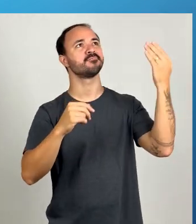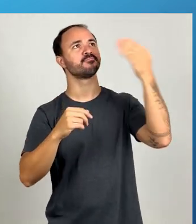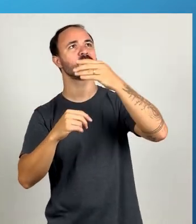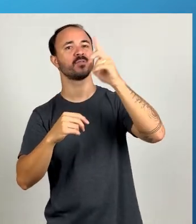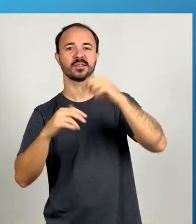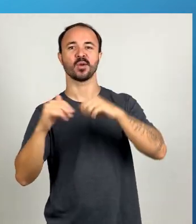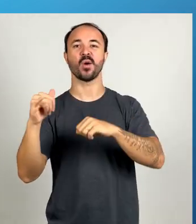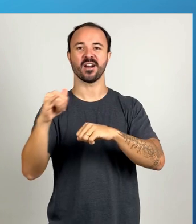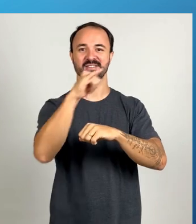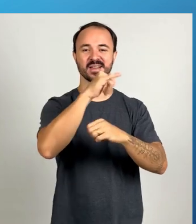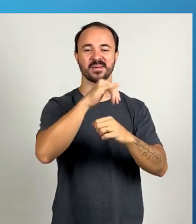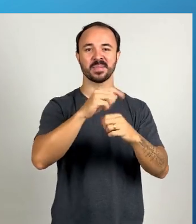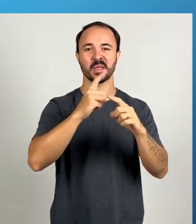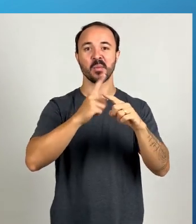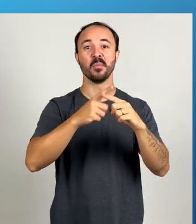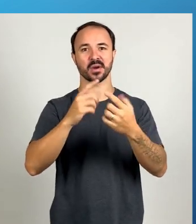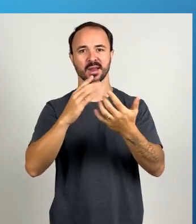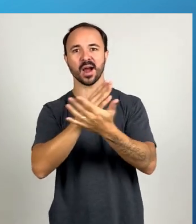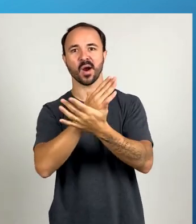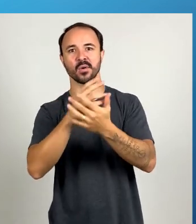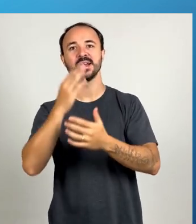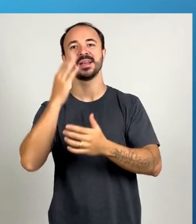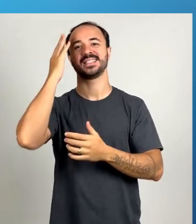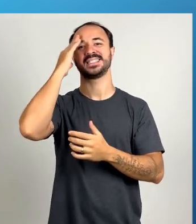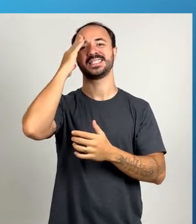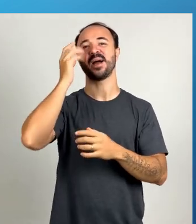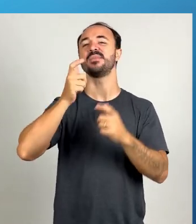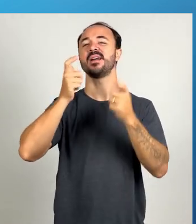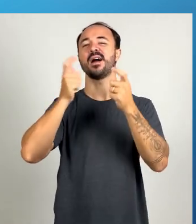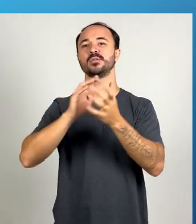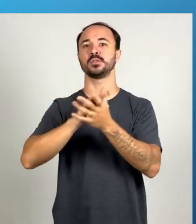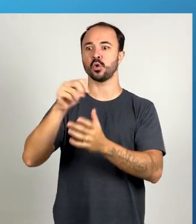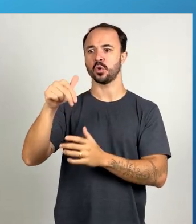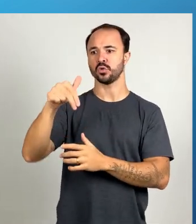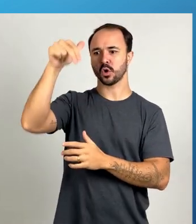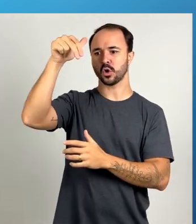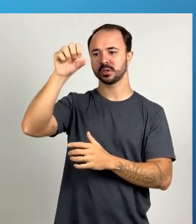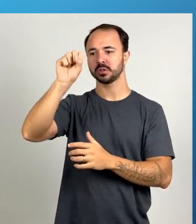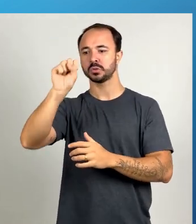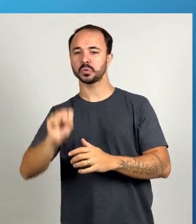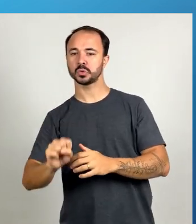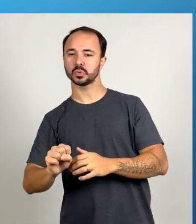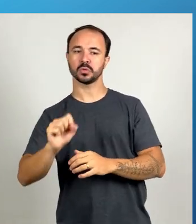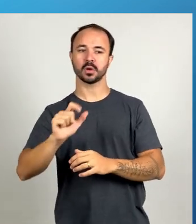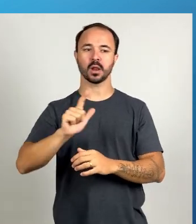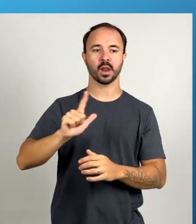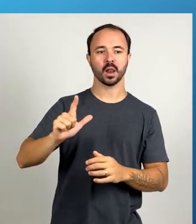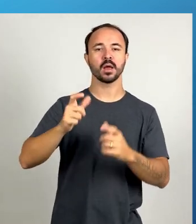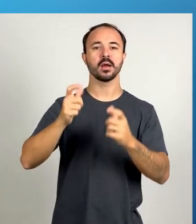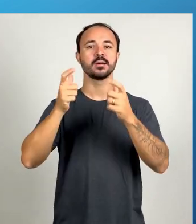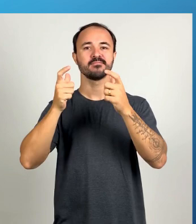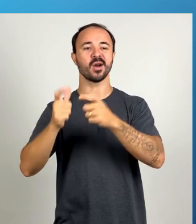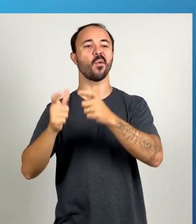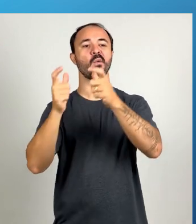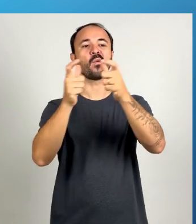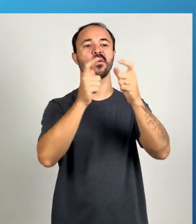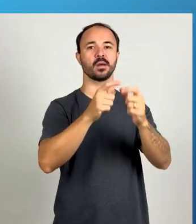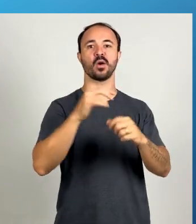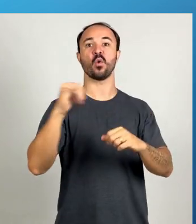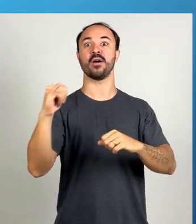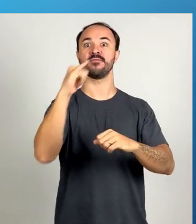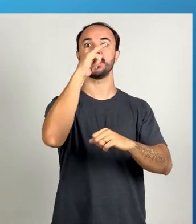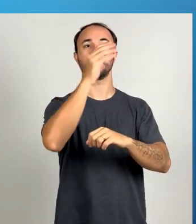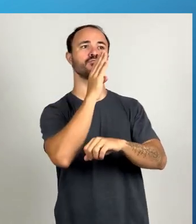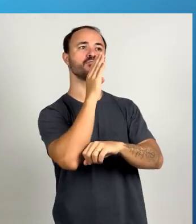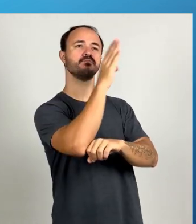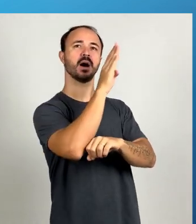assim? Porque tem gente que já tem essa noção de para onde que é o norte, para onde que é o sul, e sabe que Brasília, né, está mais para o sul em